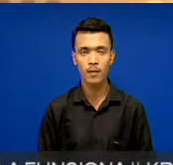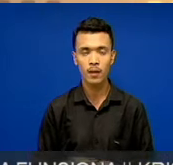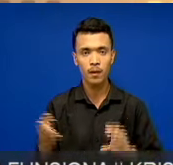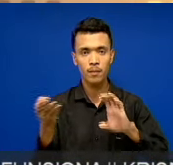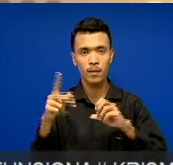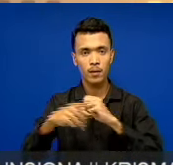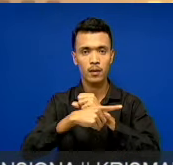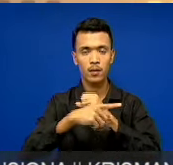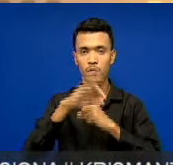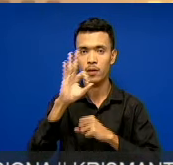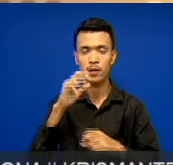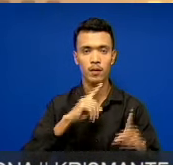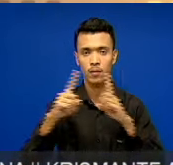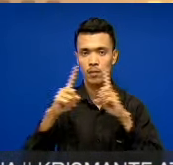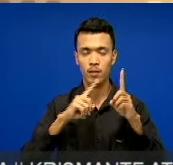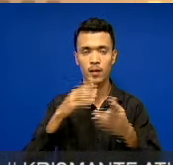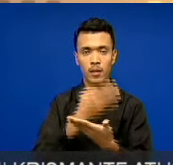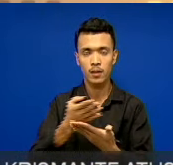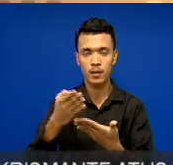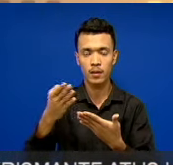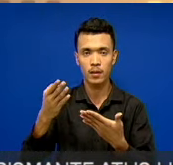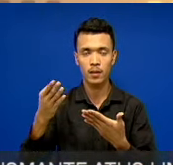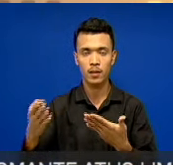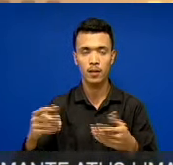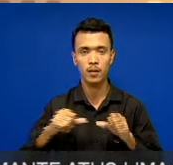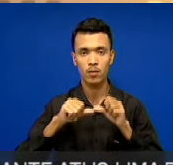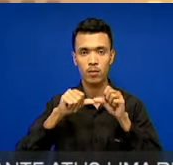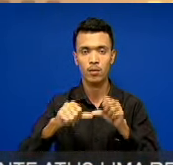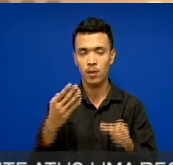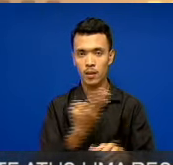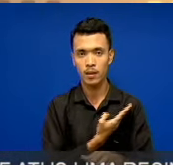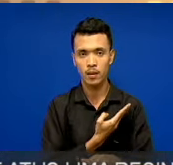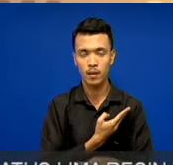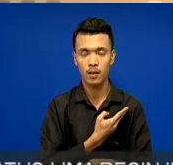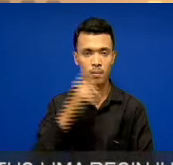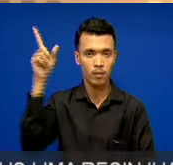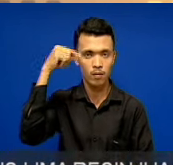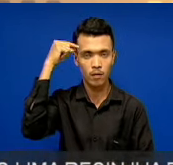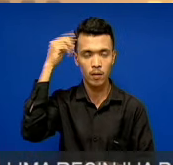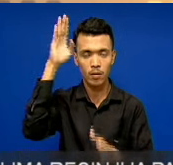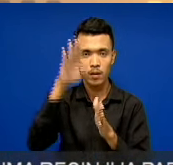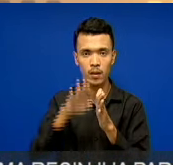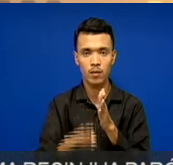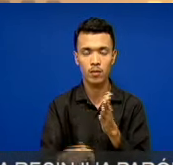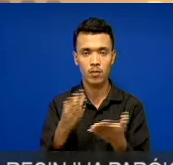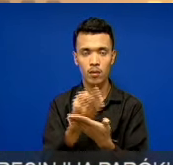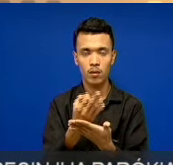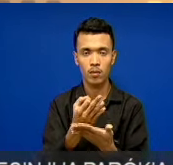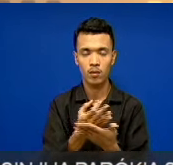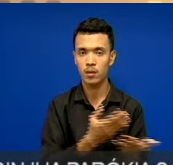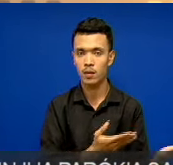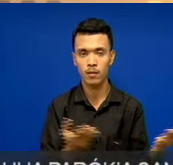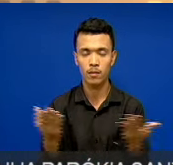Banca da FRETILIN questiona, Folin sa sang necessidade básica continua sae, mas que governo Hatun ona taxa